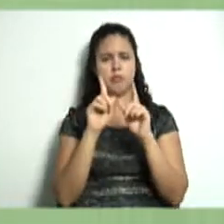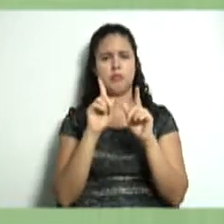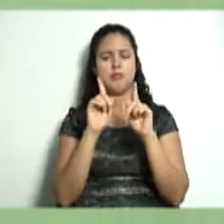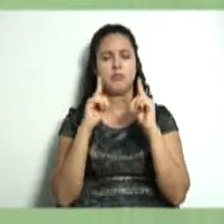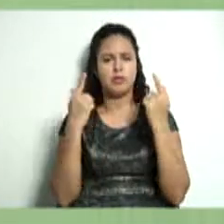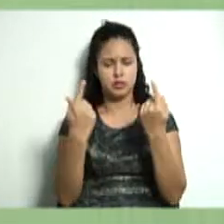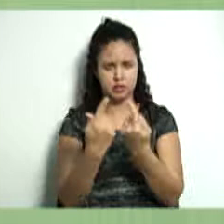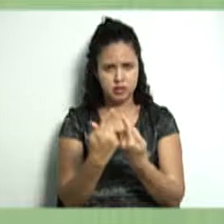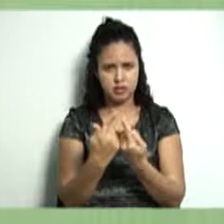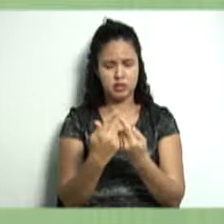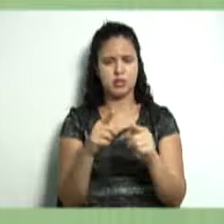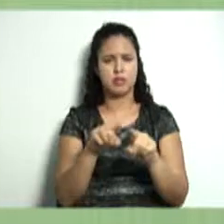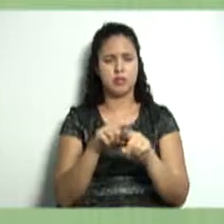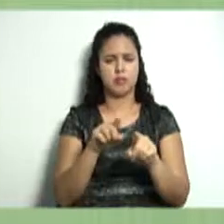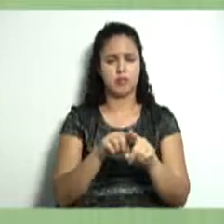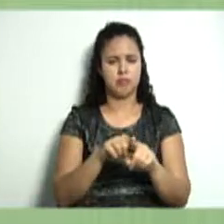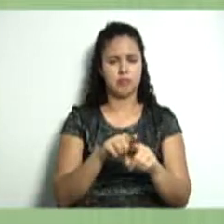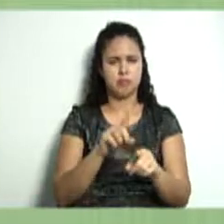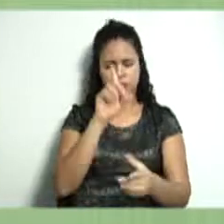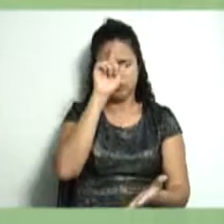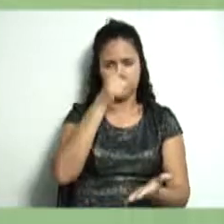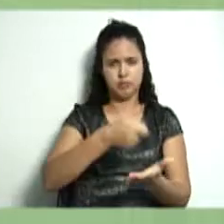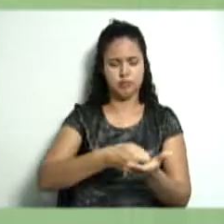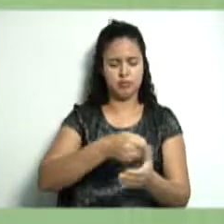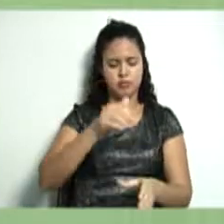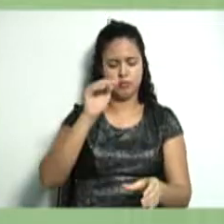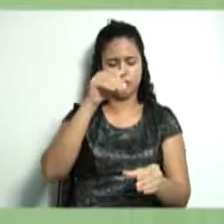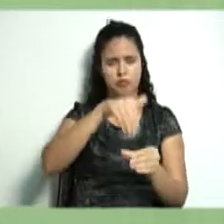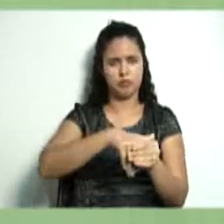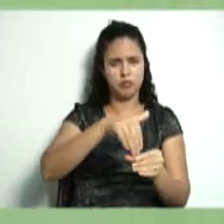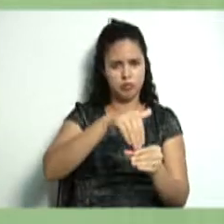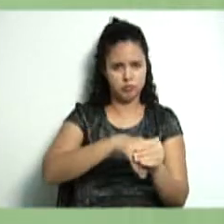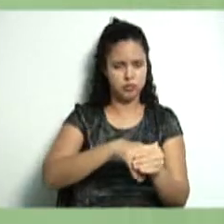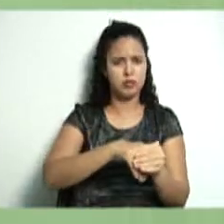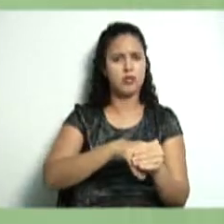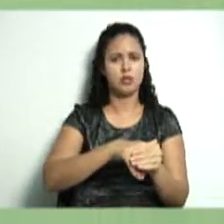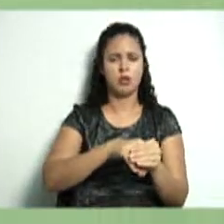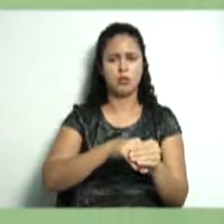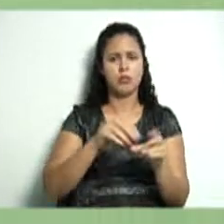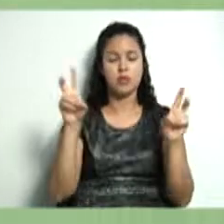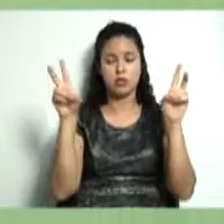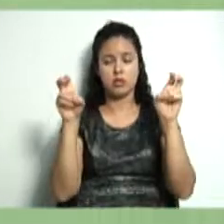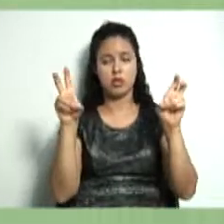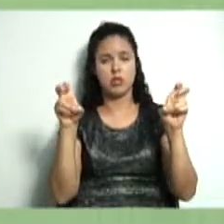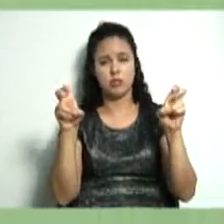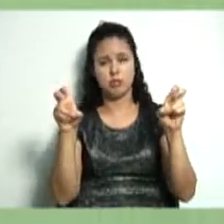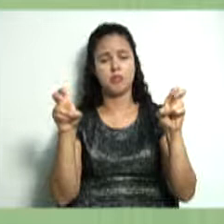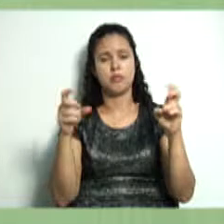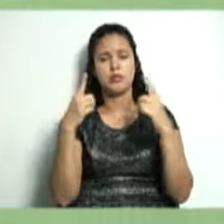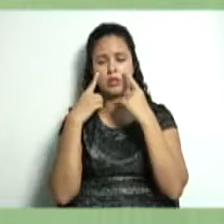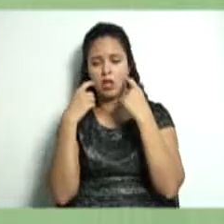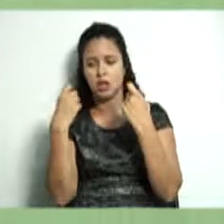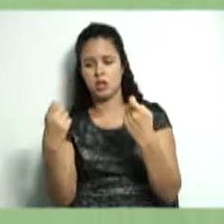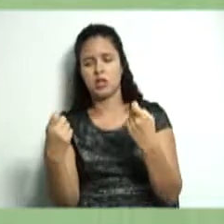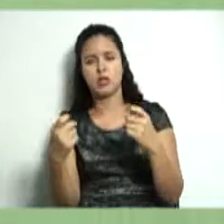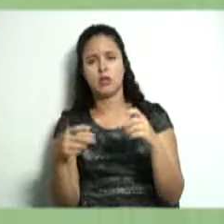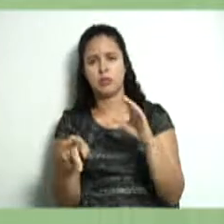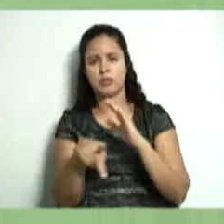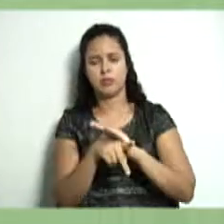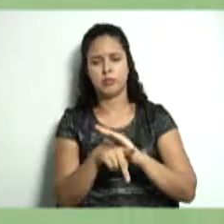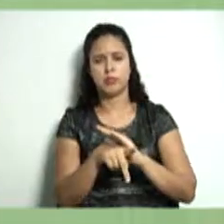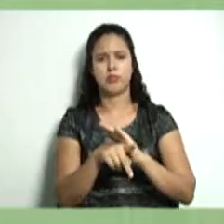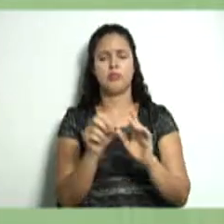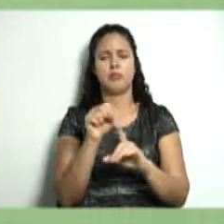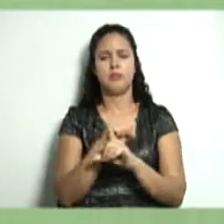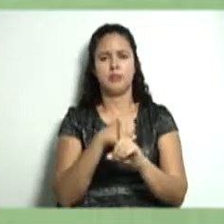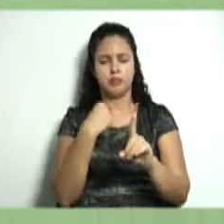decidindo pelo voto os assuntos de interesse da sociedade. Então, veja, frequentar requer